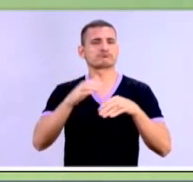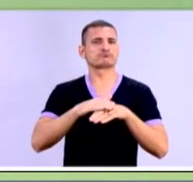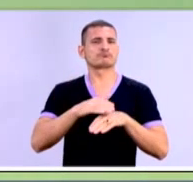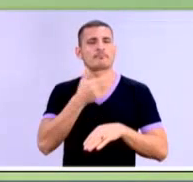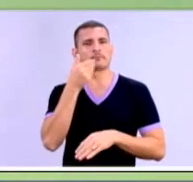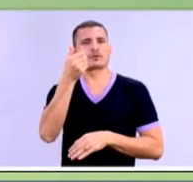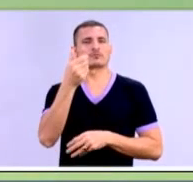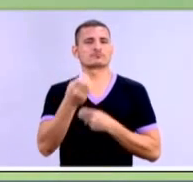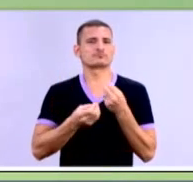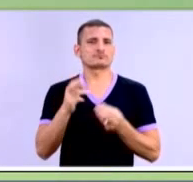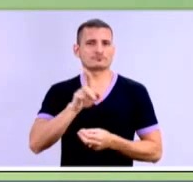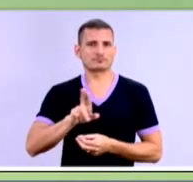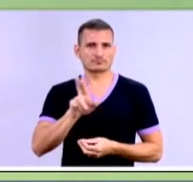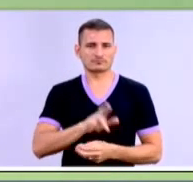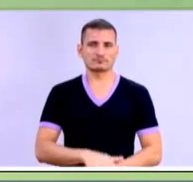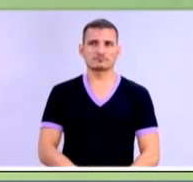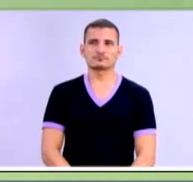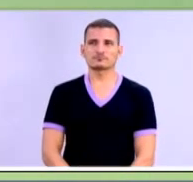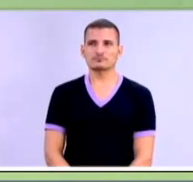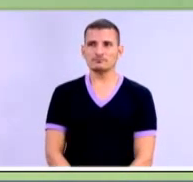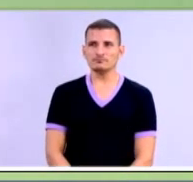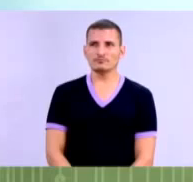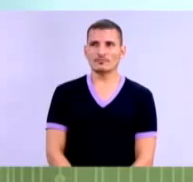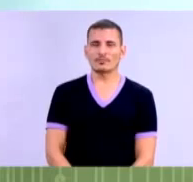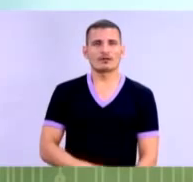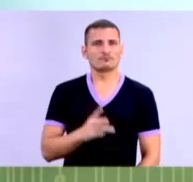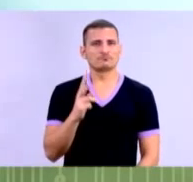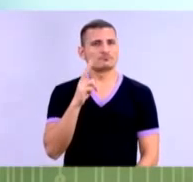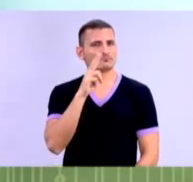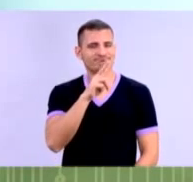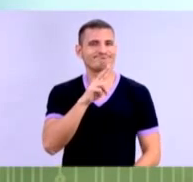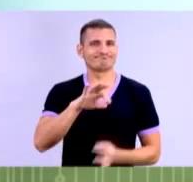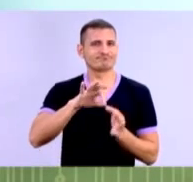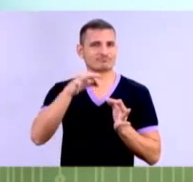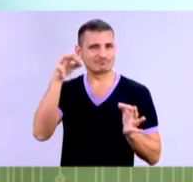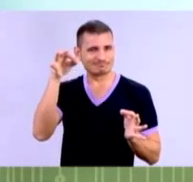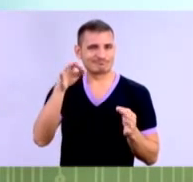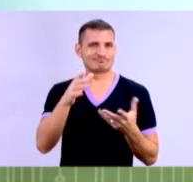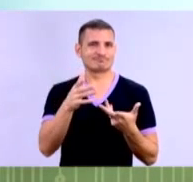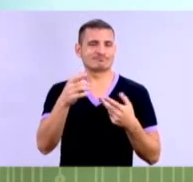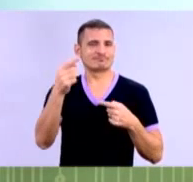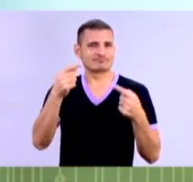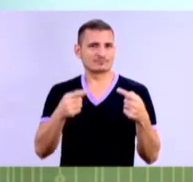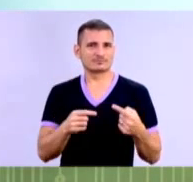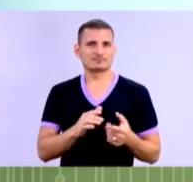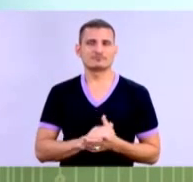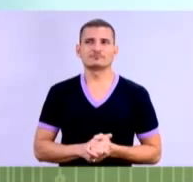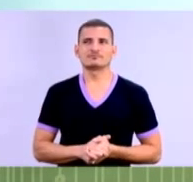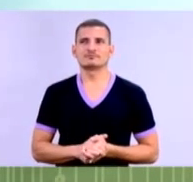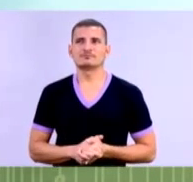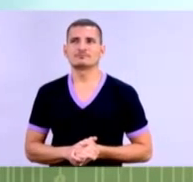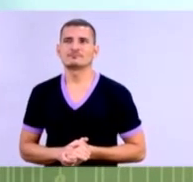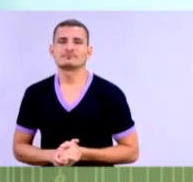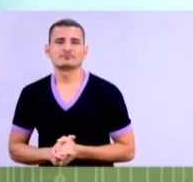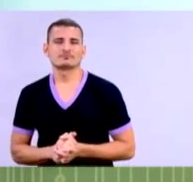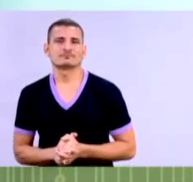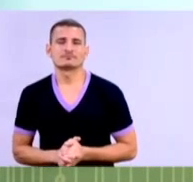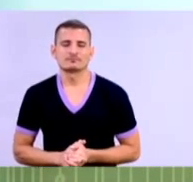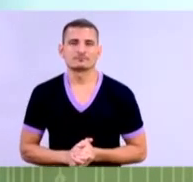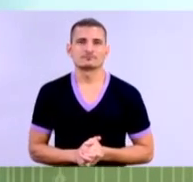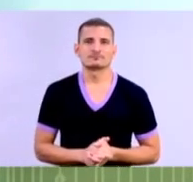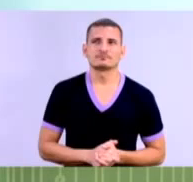Justifique. Bom, vocês viram que a questão foi extensa. Vamos dividir aí, então, em tipos de